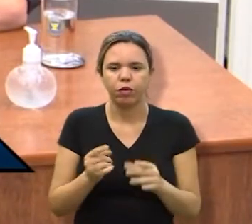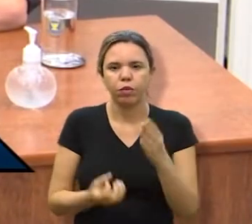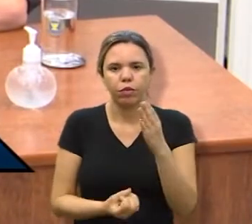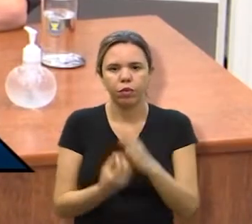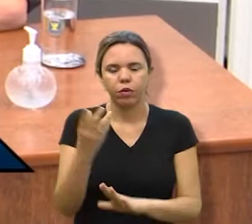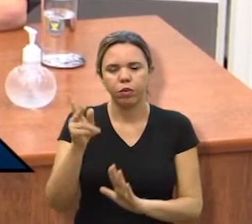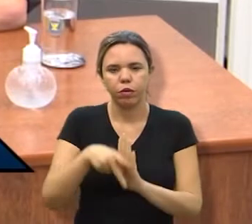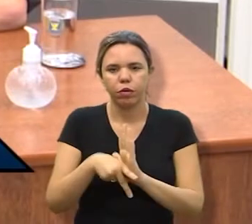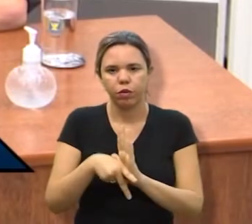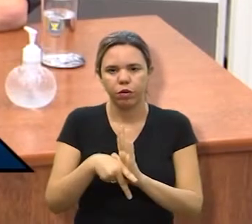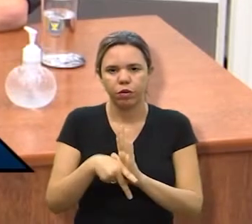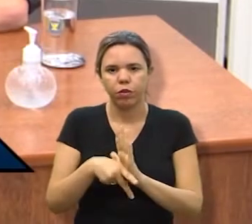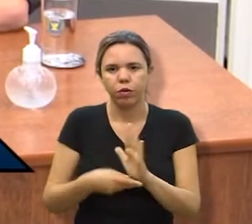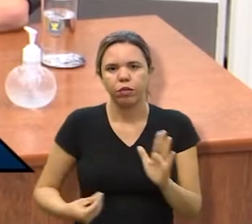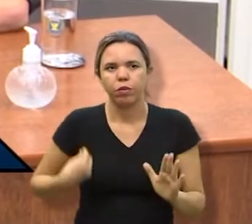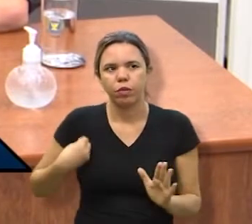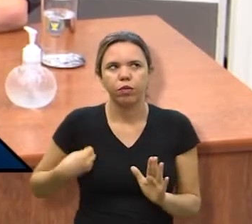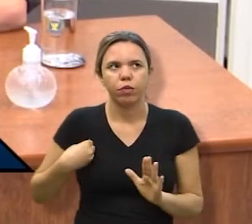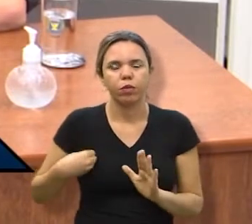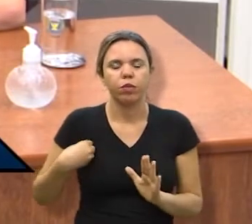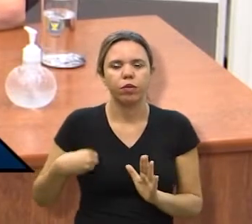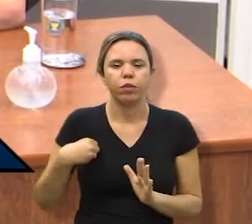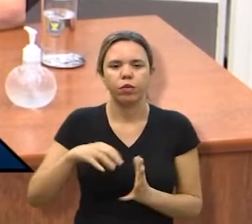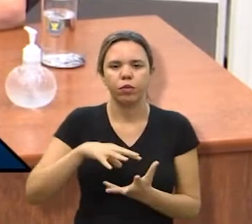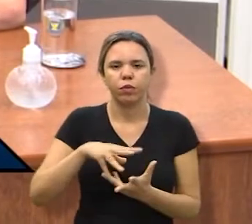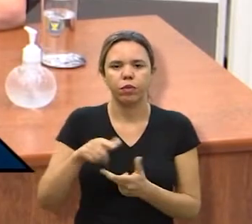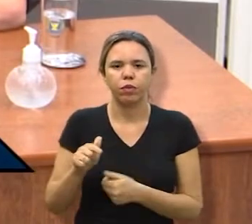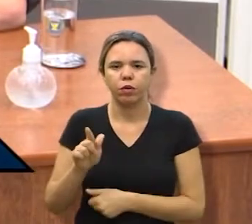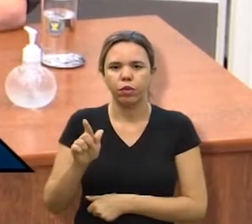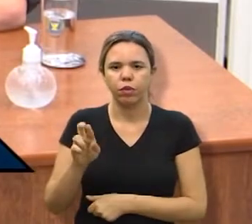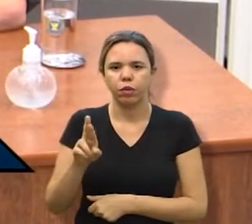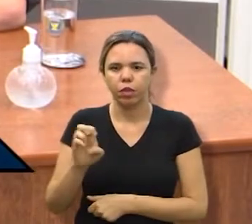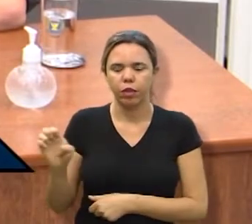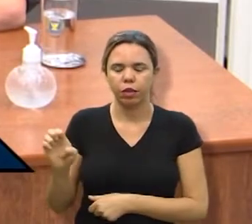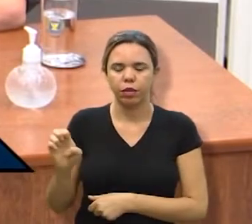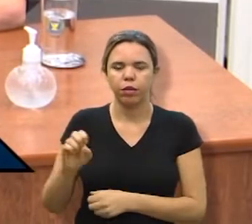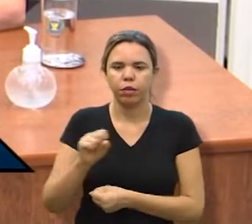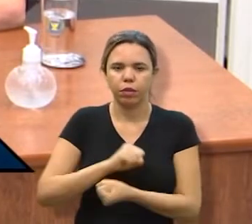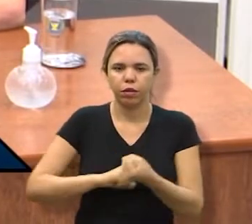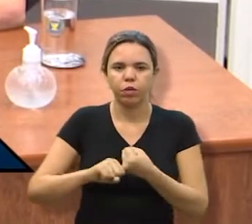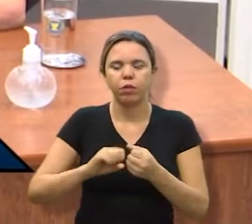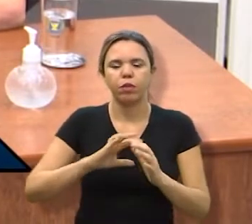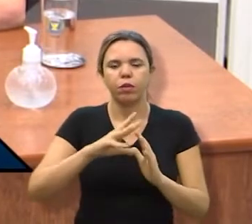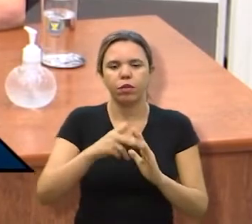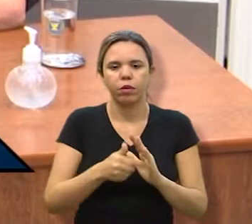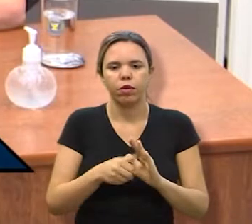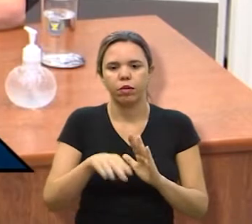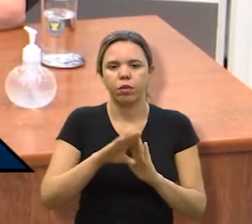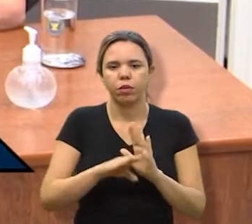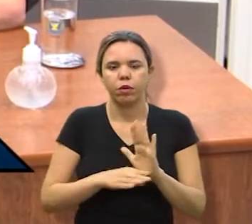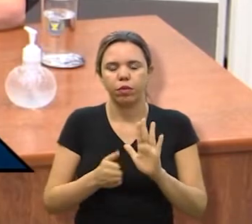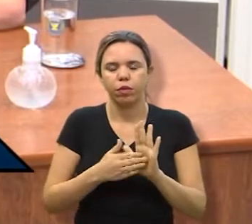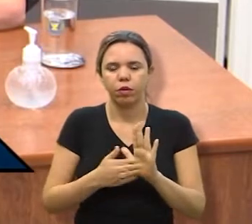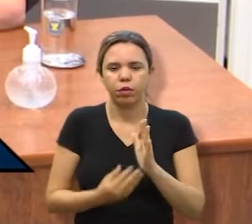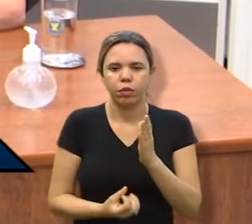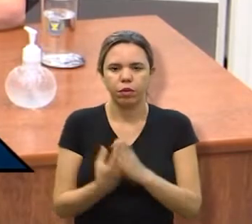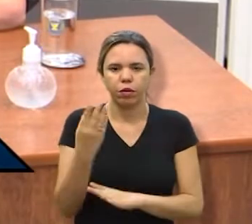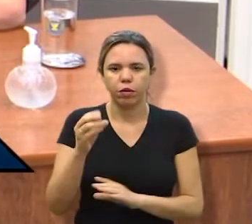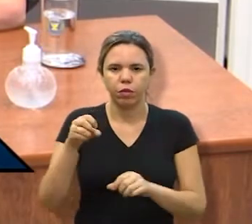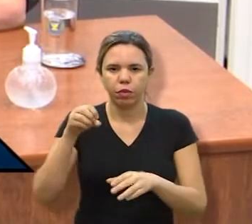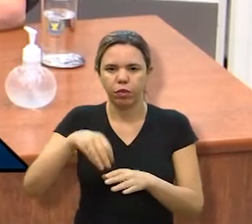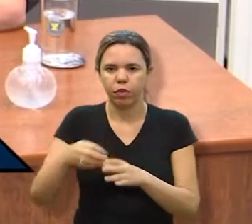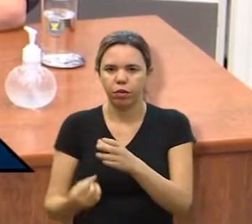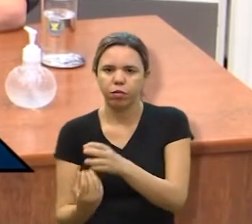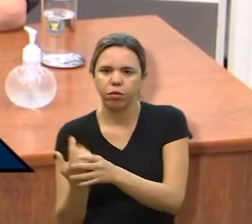também idealizador do projeto Reviva Planet Green, um programa socioambiental cujo propósito é realizar